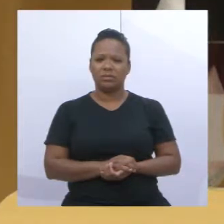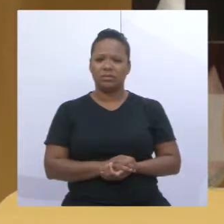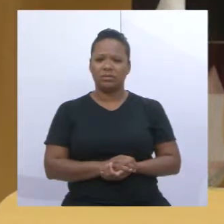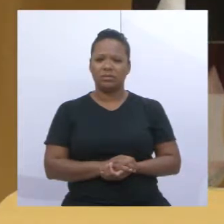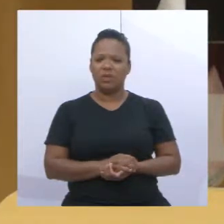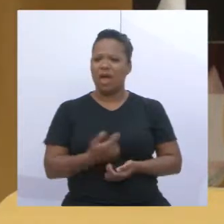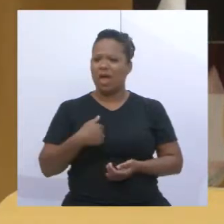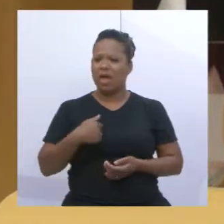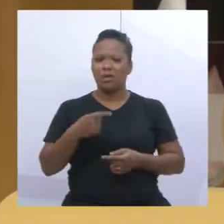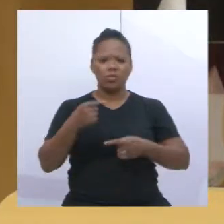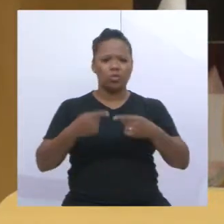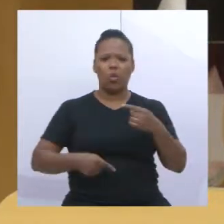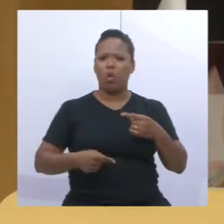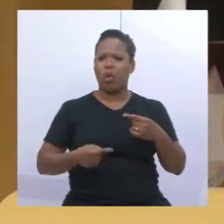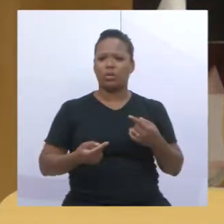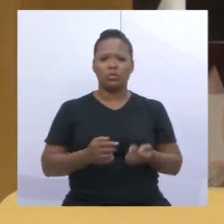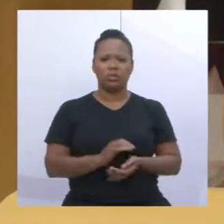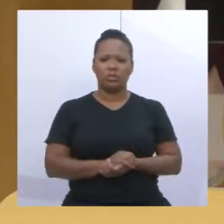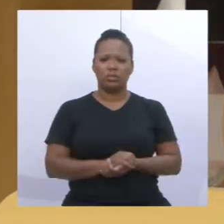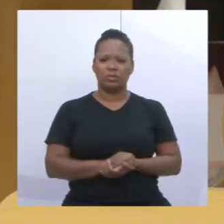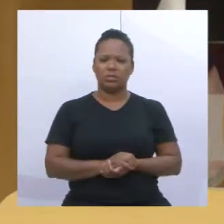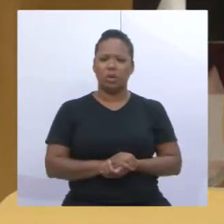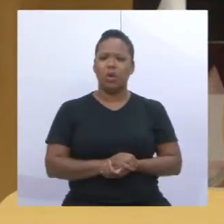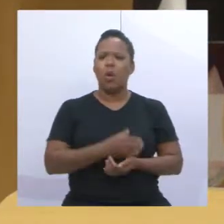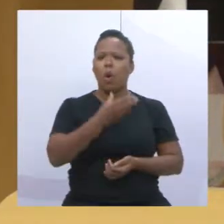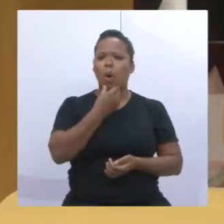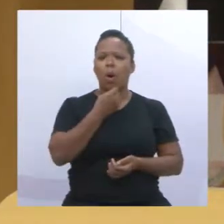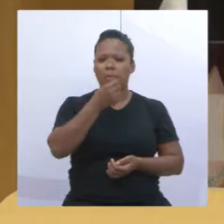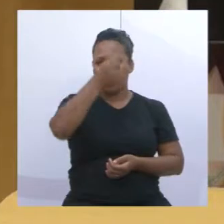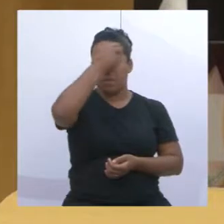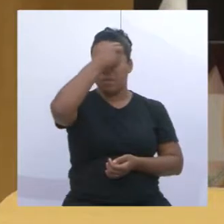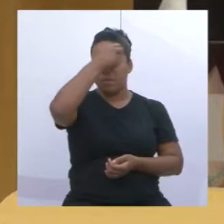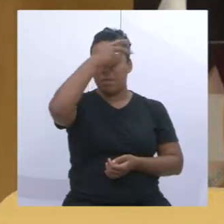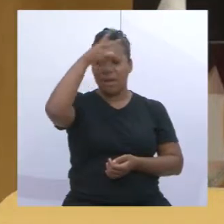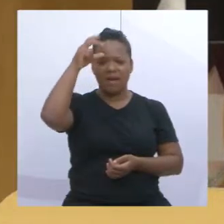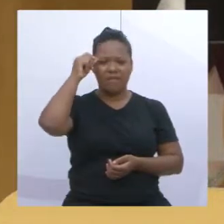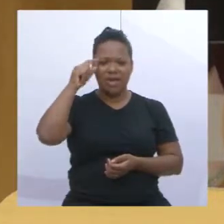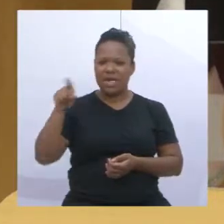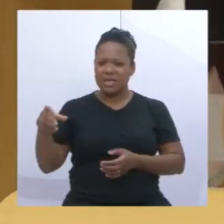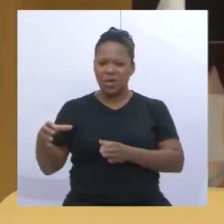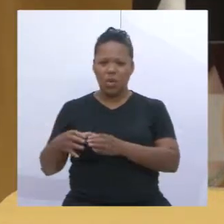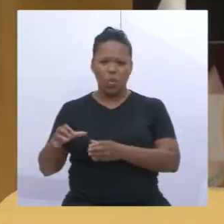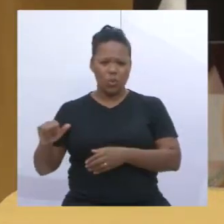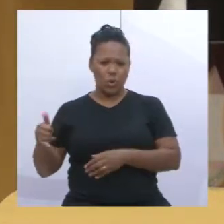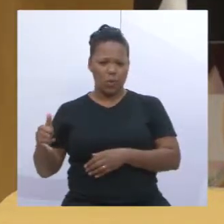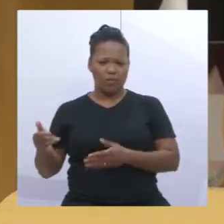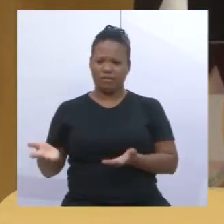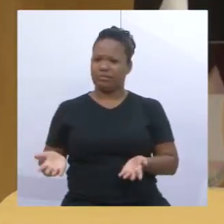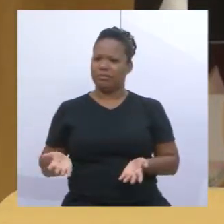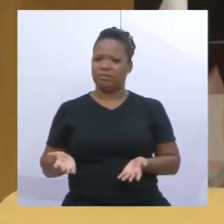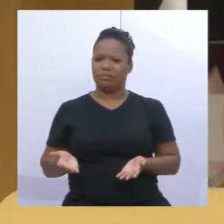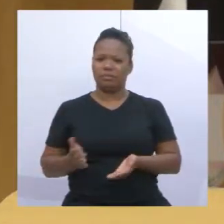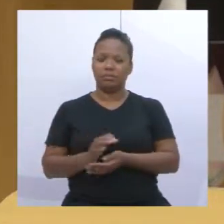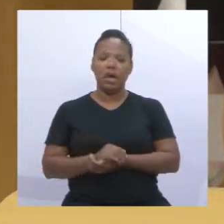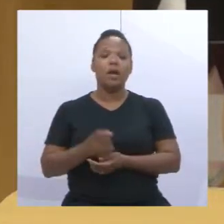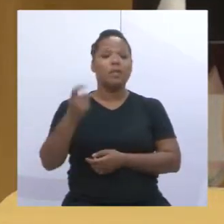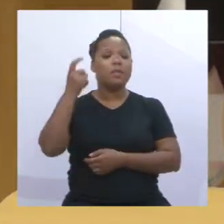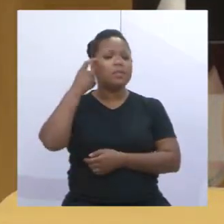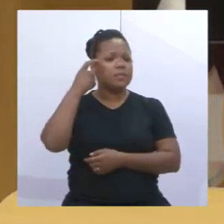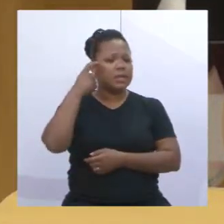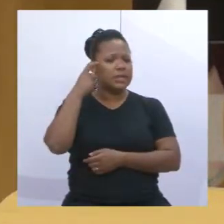essa justificativa aqui do senhor prefeito de considerar essas pessoas como privilegiadas. E penso